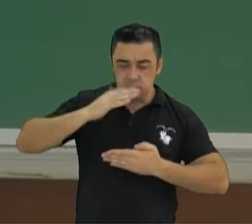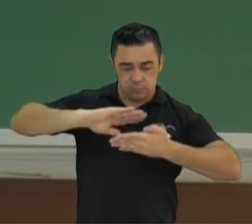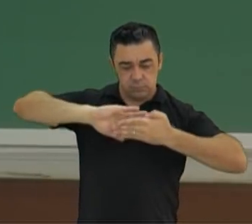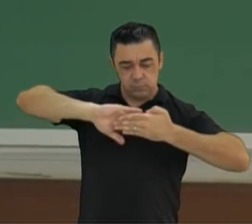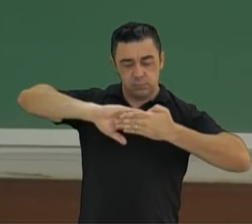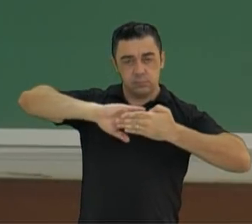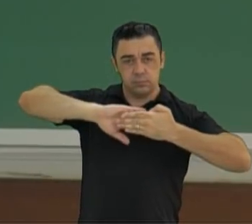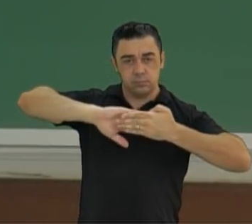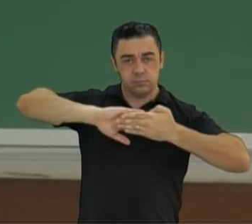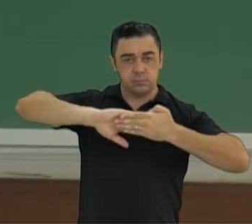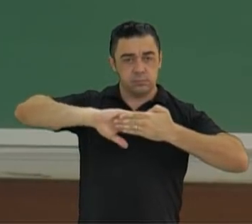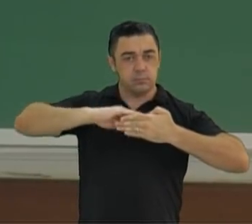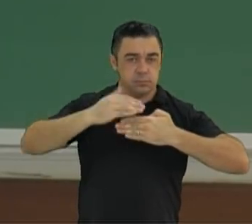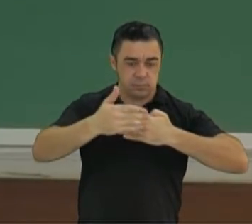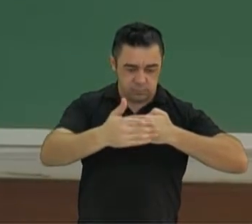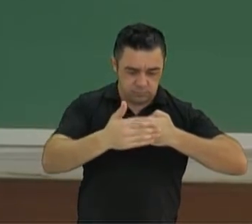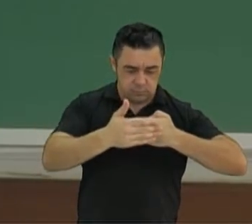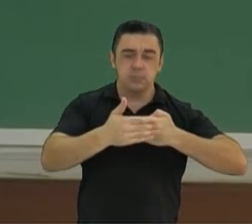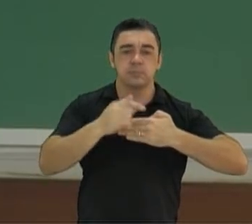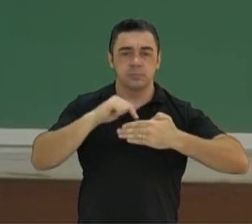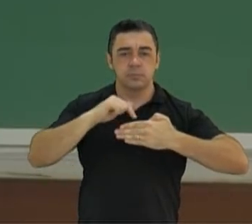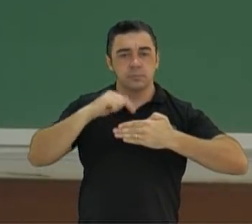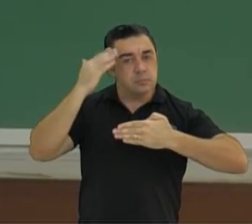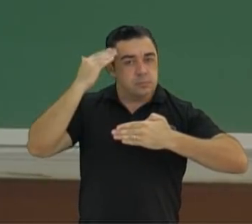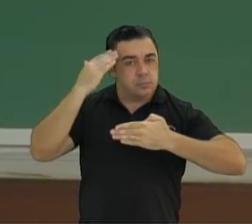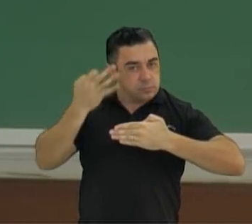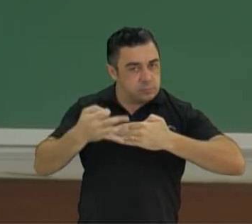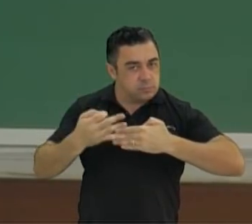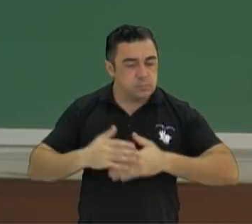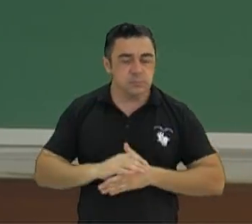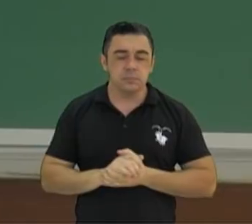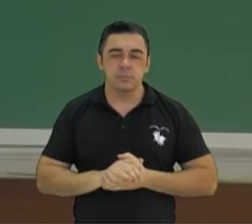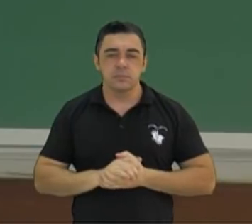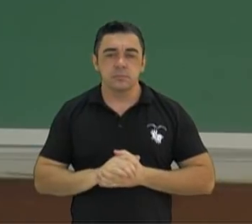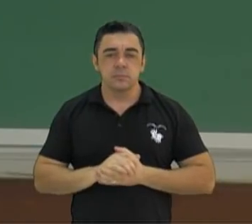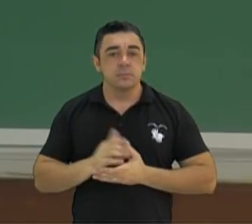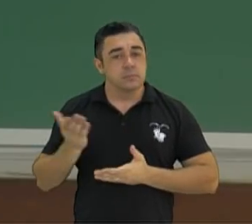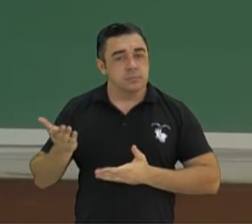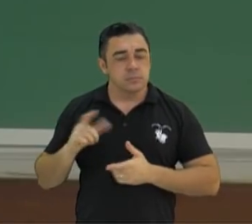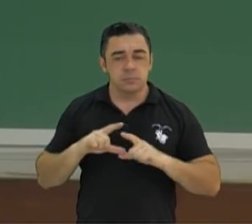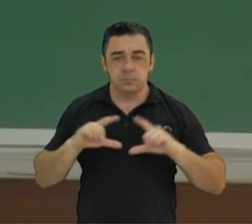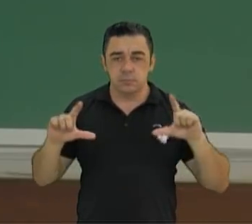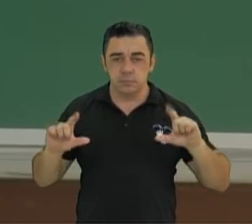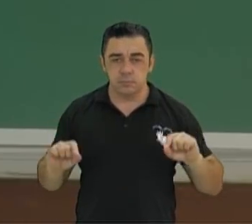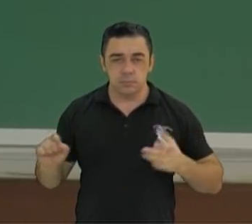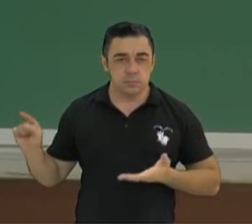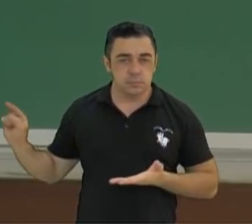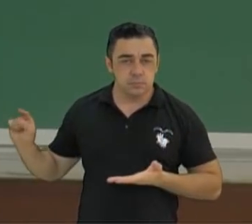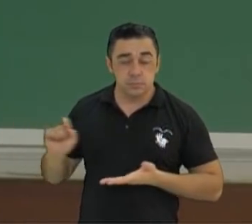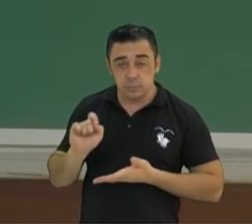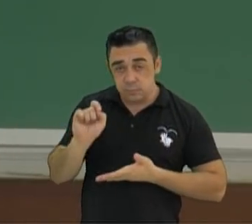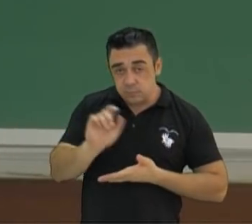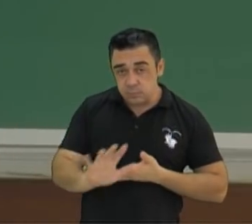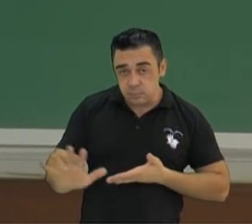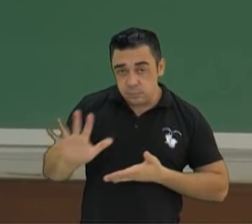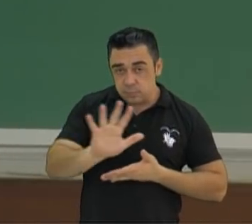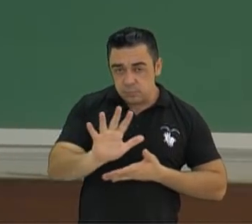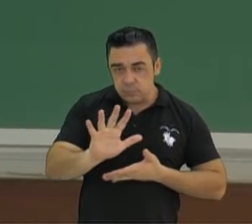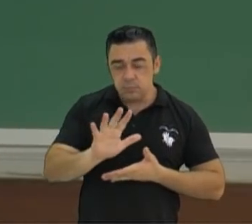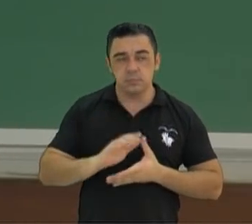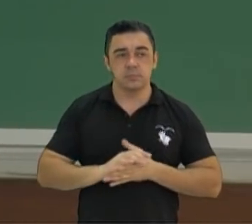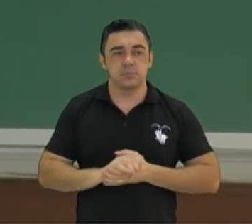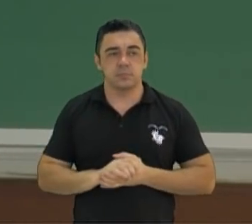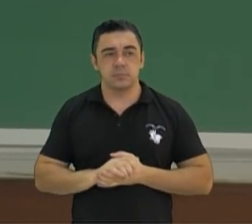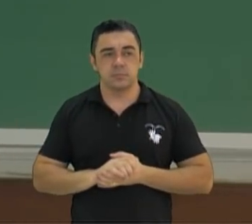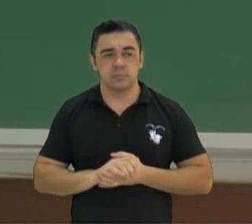pode simplesmente esquecer dela, tá bom? Então, a fórmula para calcular ali a área do retângulo é essa daqui, ó. A